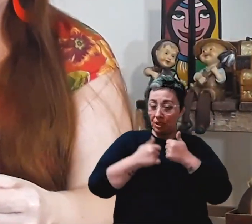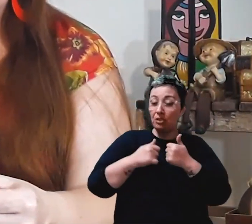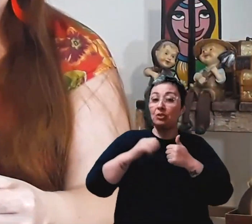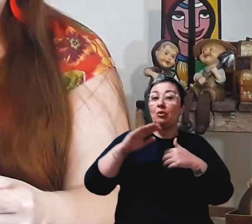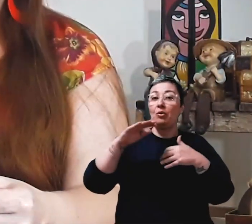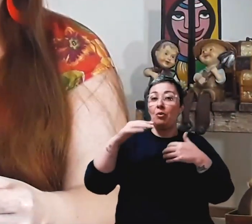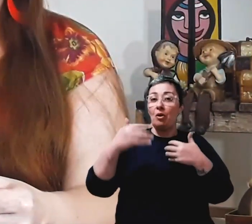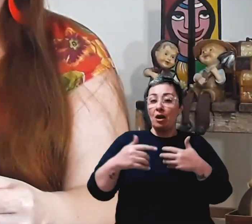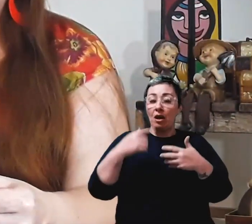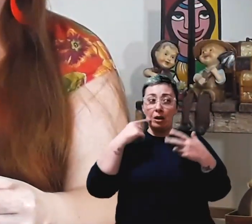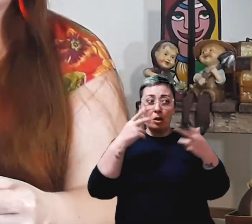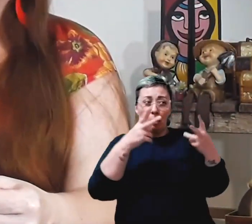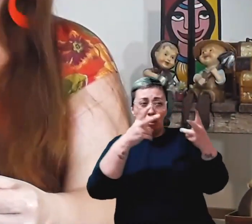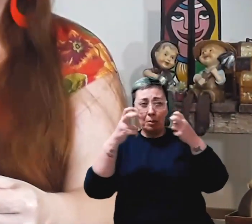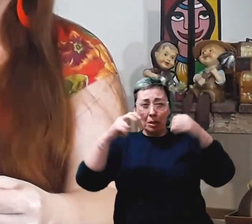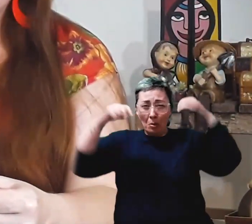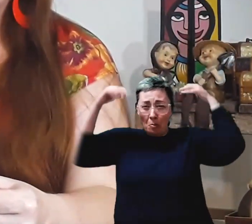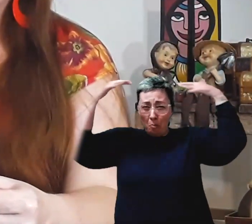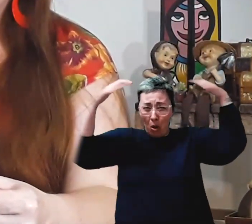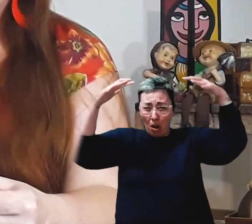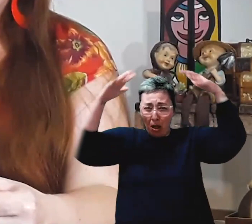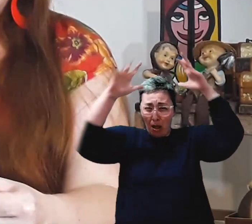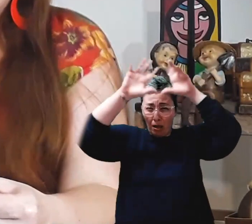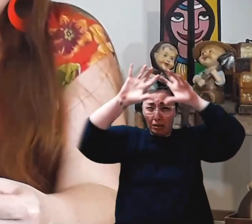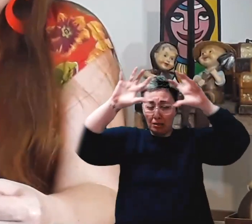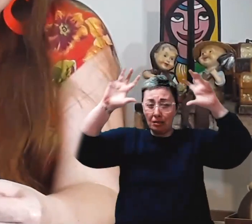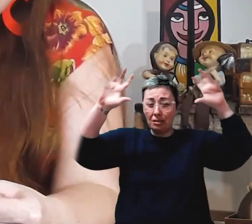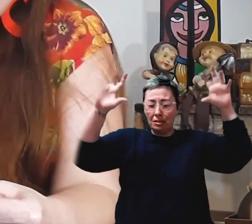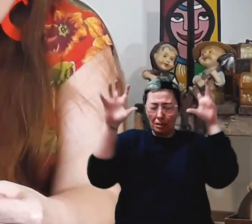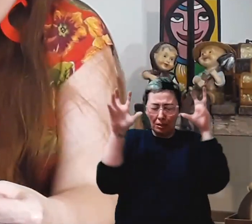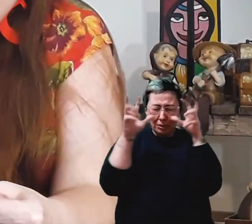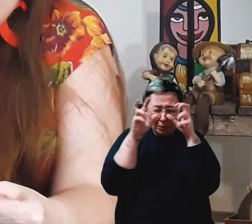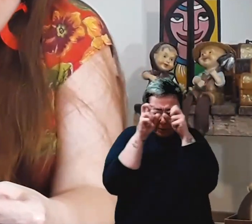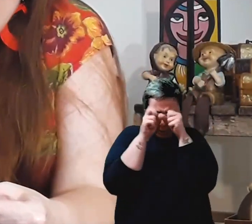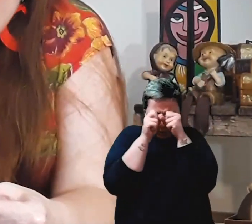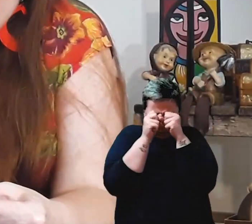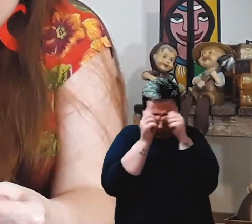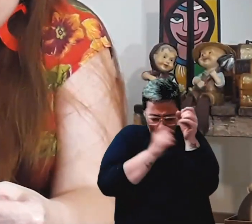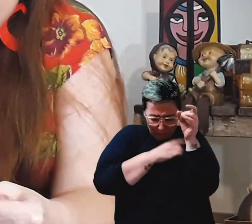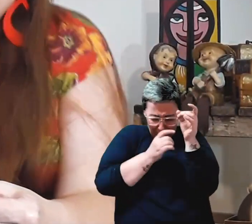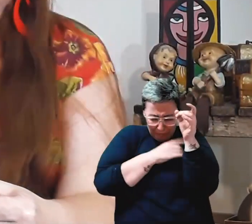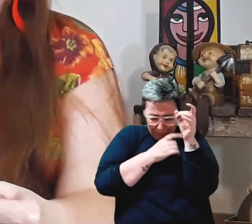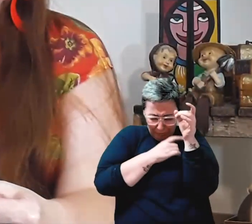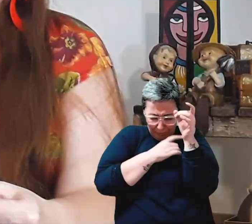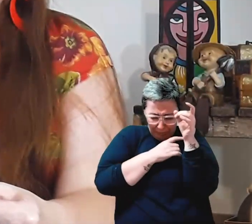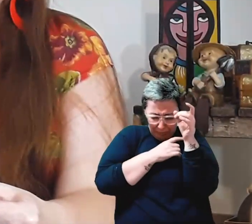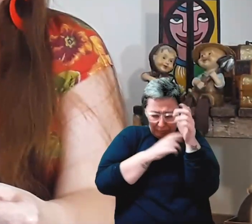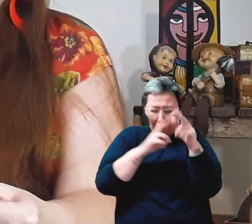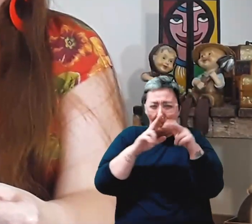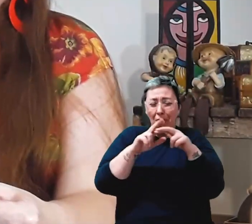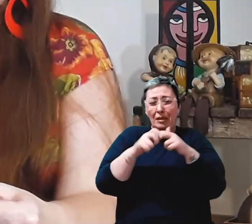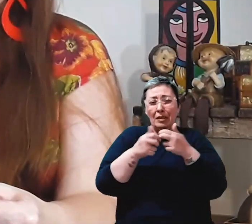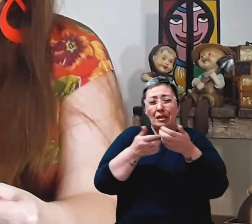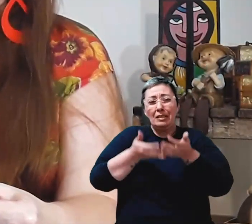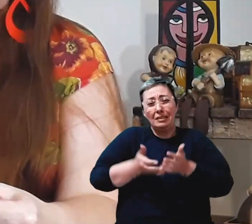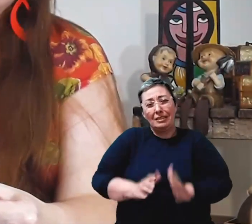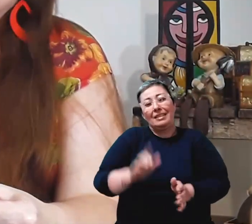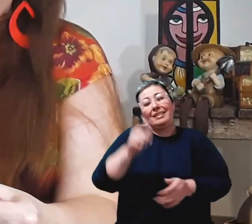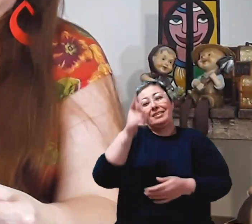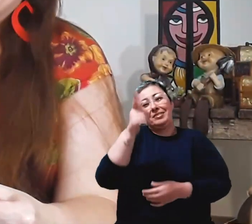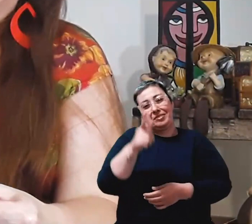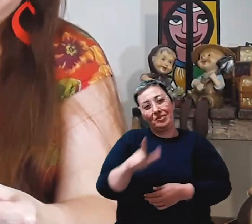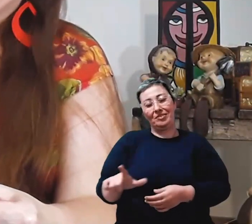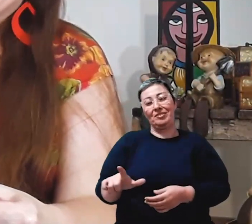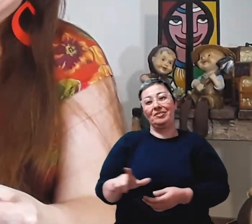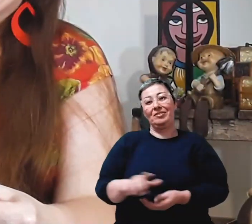vejo de novo um trovão na imensidez, fecho os olhos com medo de vir a